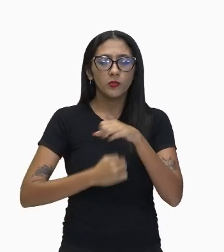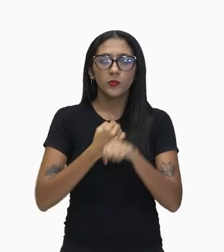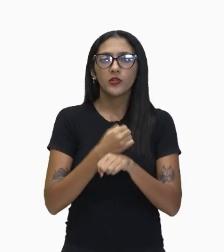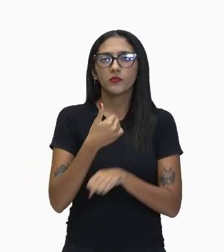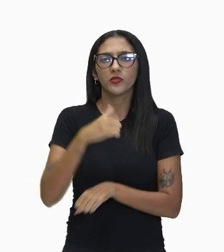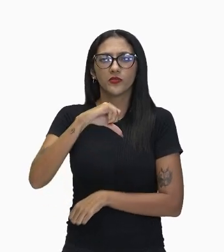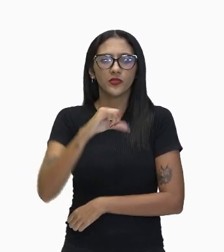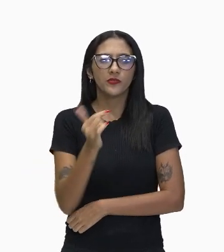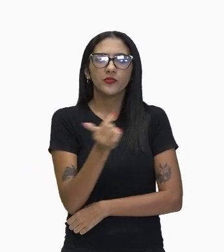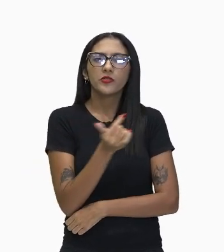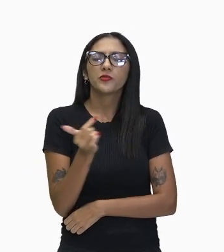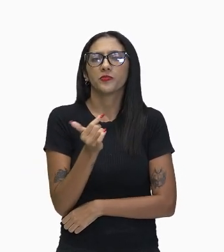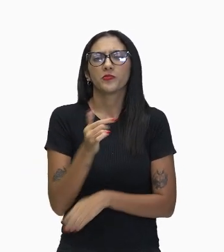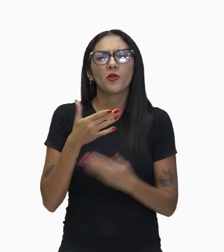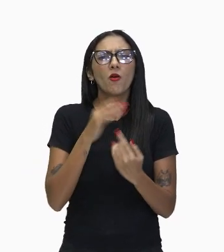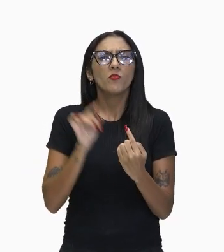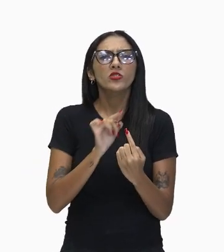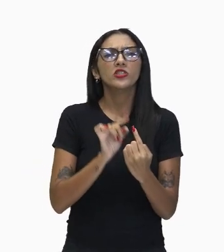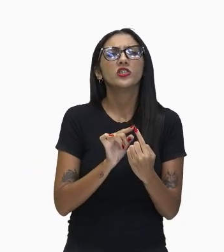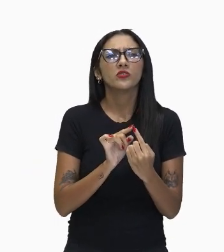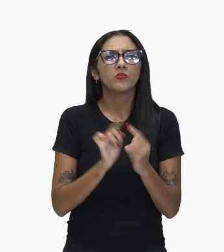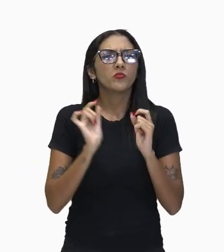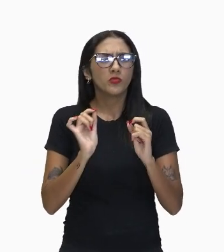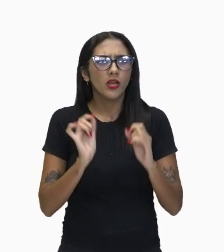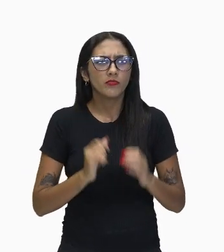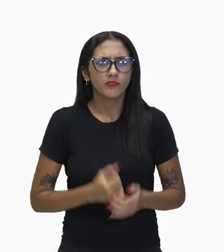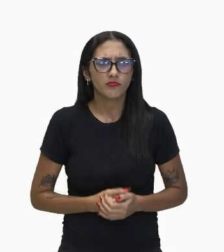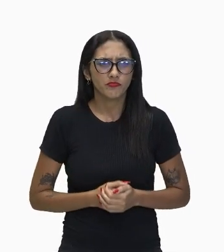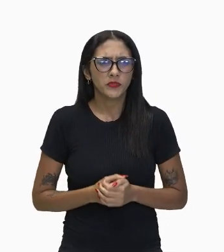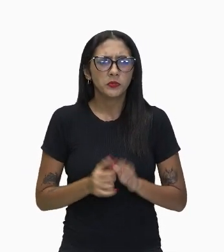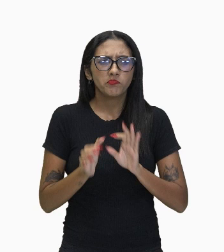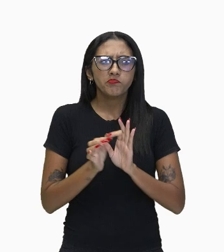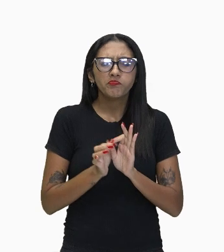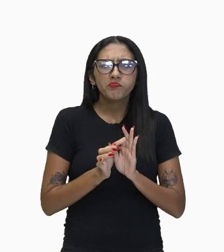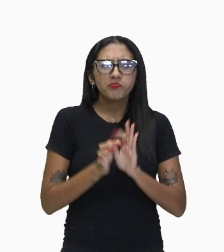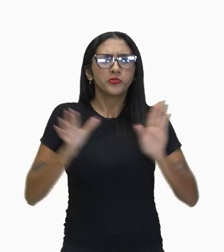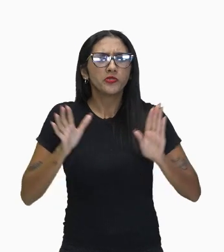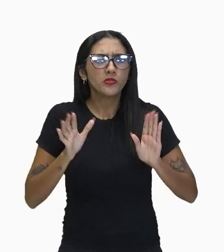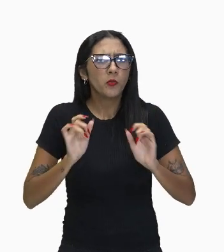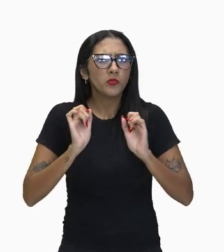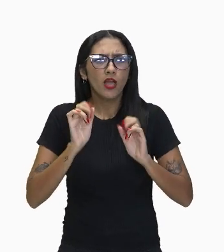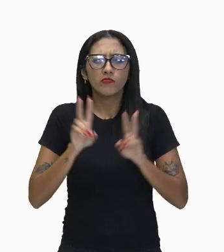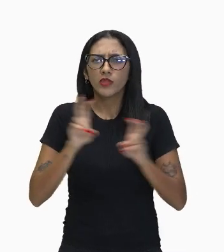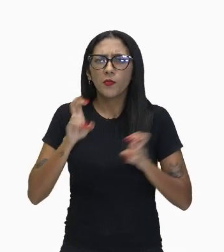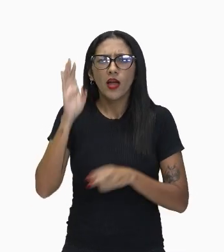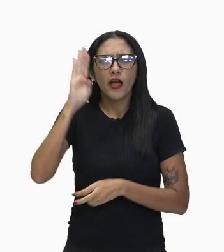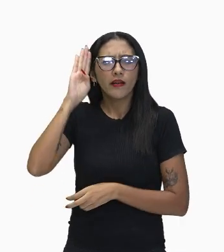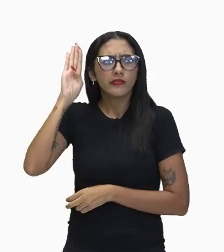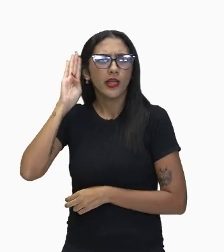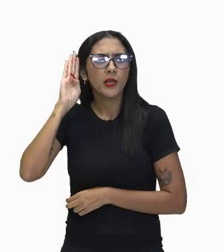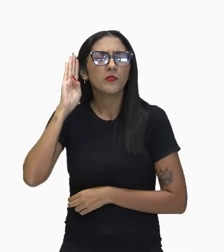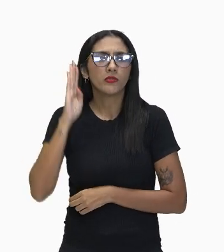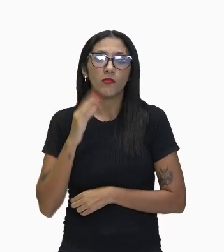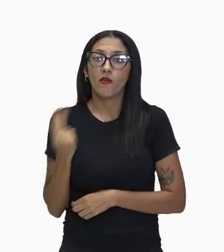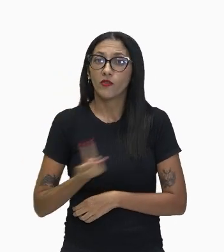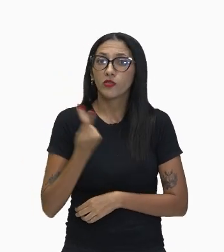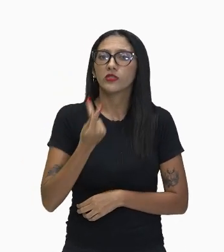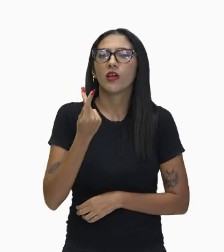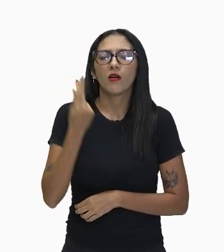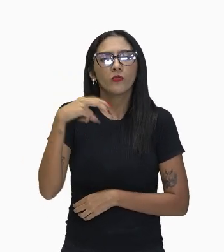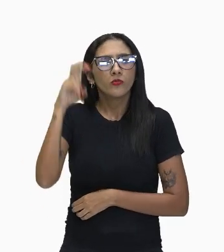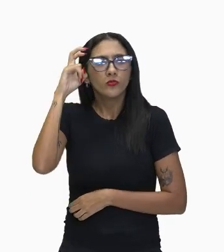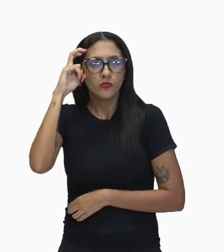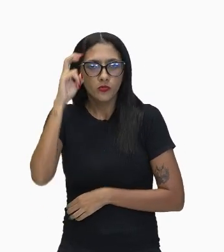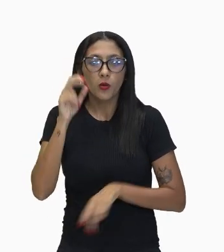O objetivo era romper com o academicismo, valorizar a cultura popular e introduzir no